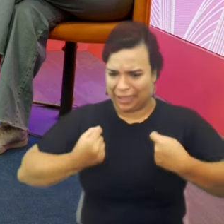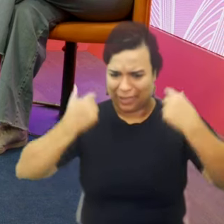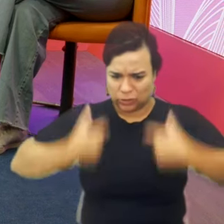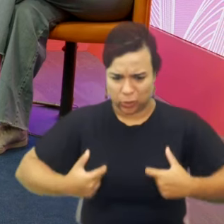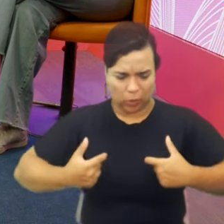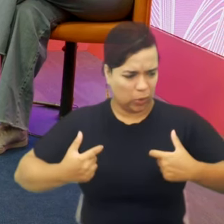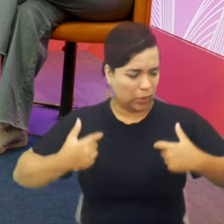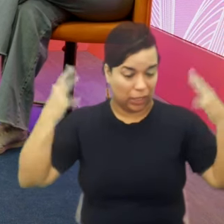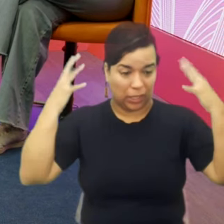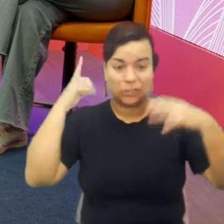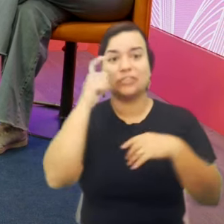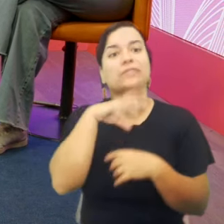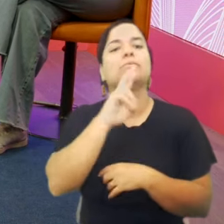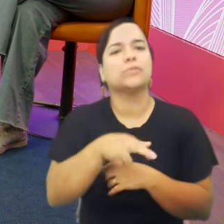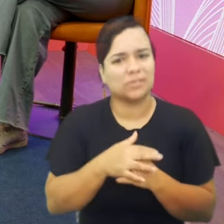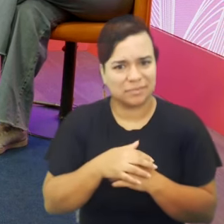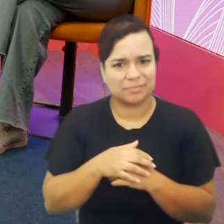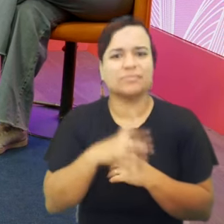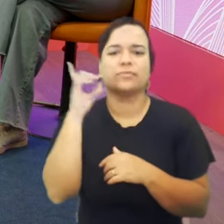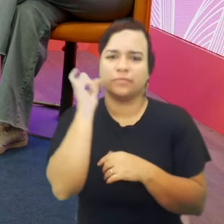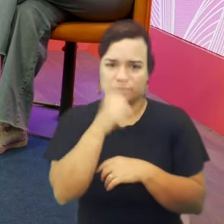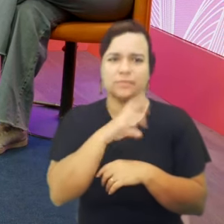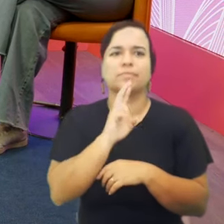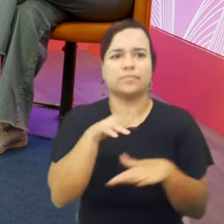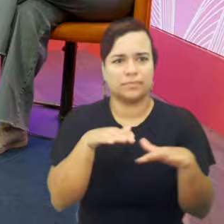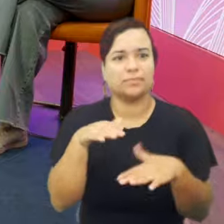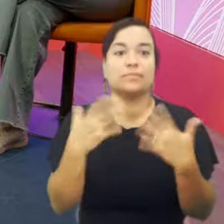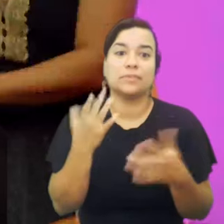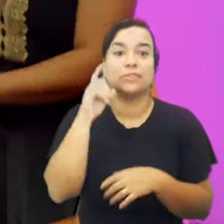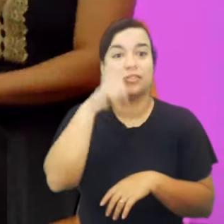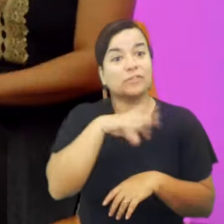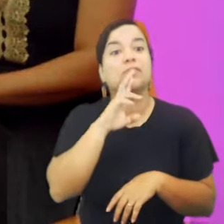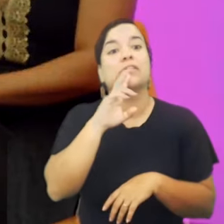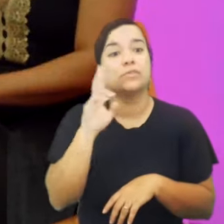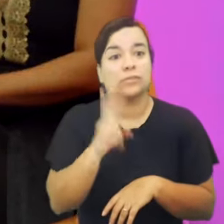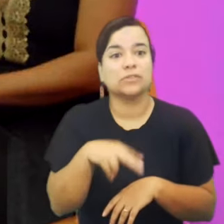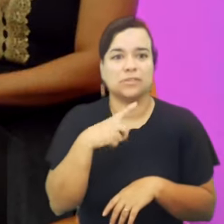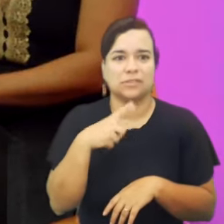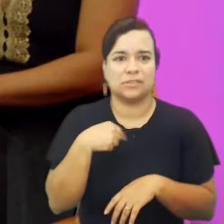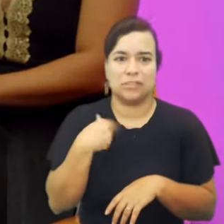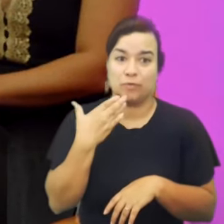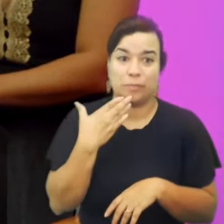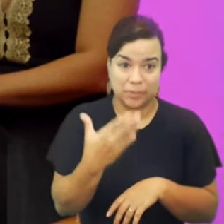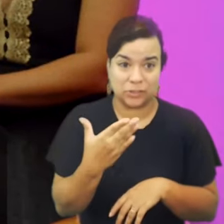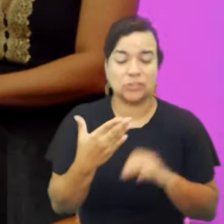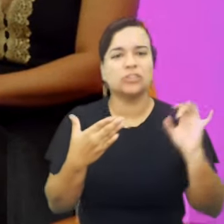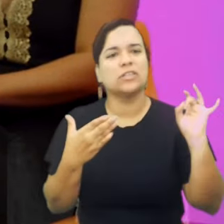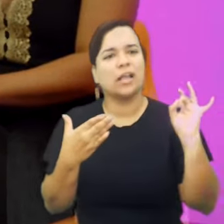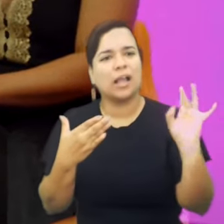essa pergunta. Tá cada vez mais difícil responder essa pergunta. E como tá difícil responder essa pergunta, eu vou pedir para cada uma de